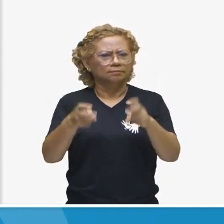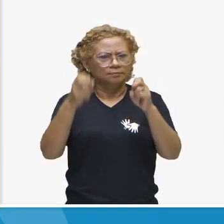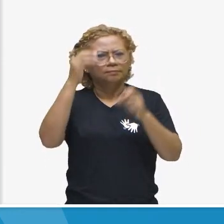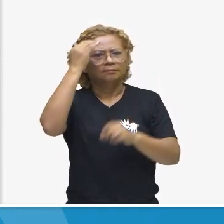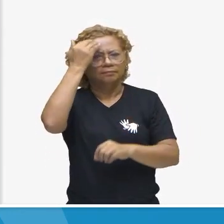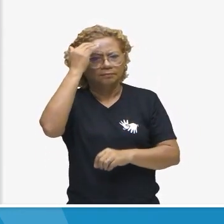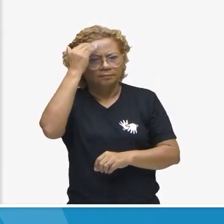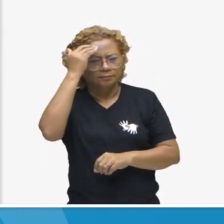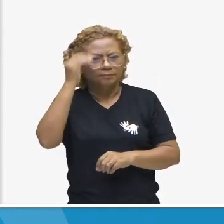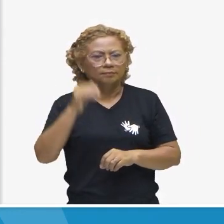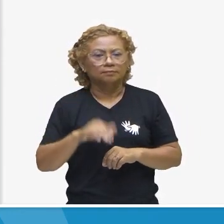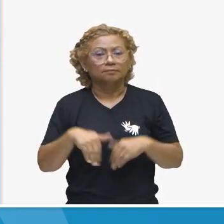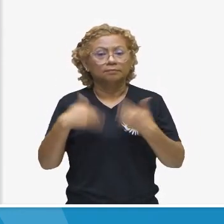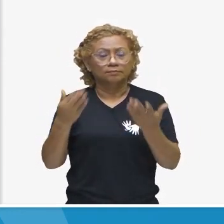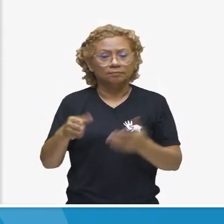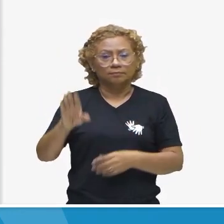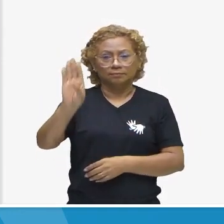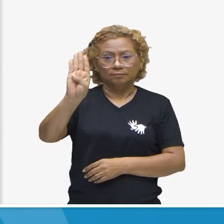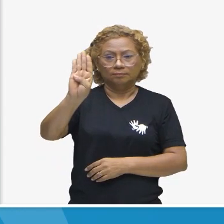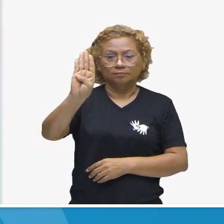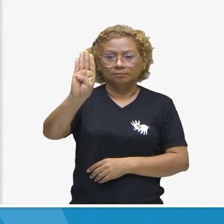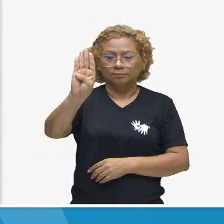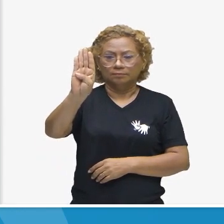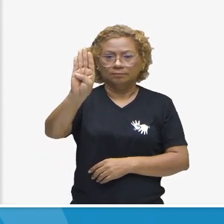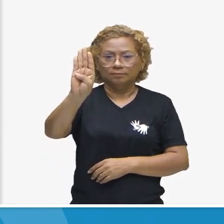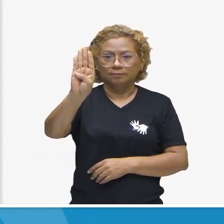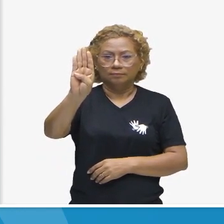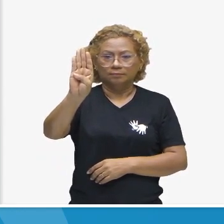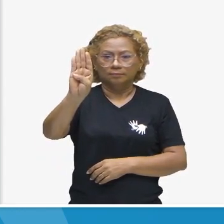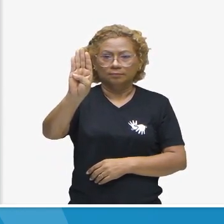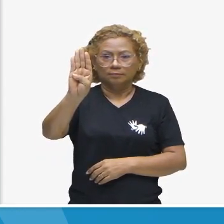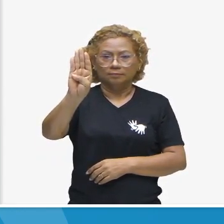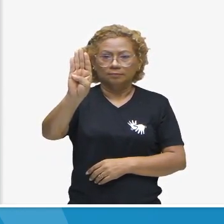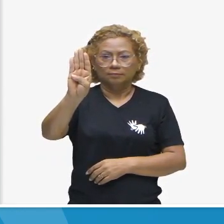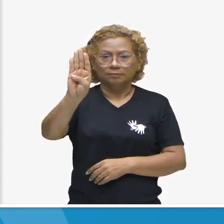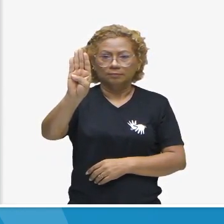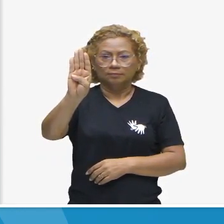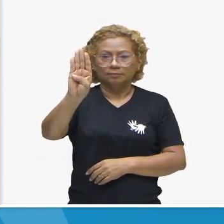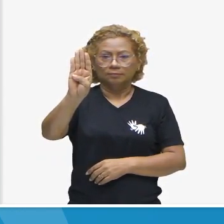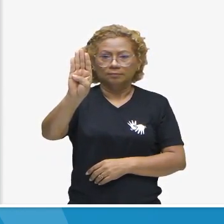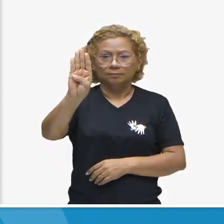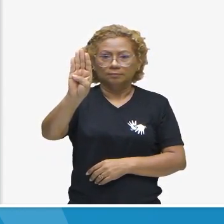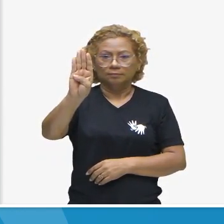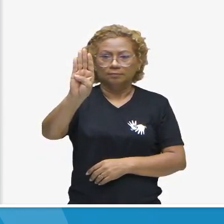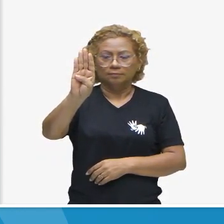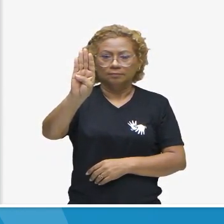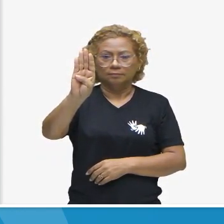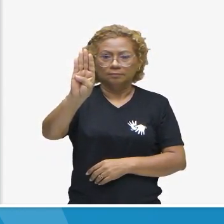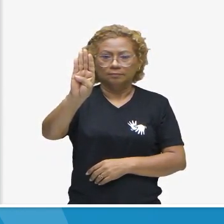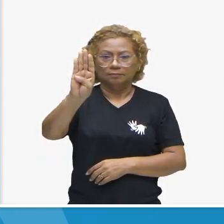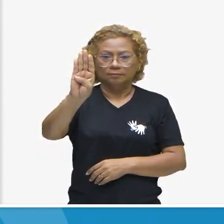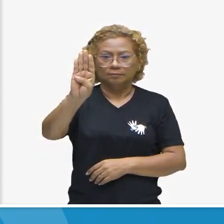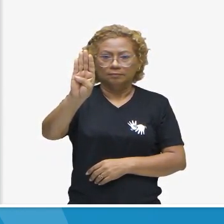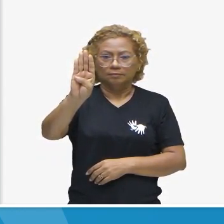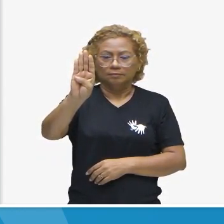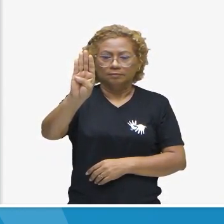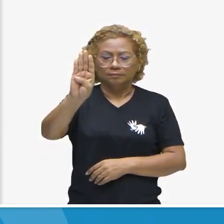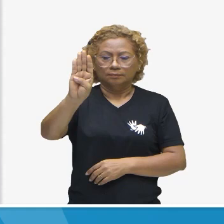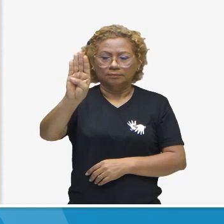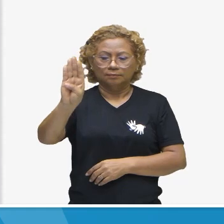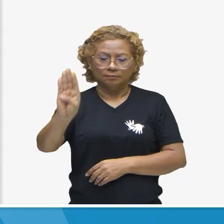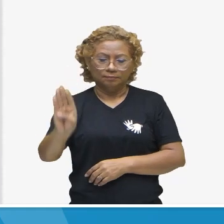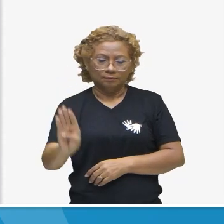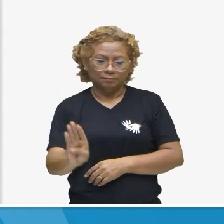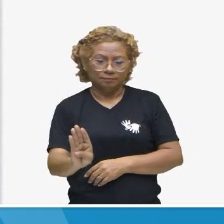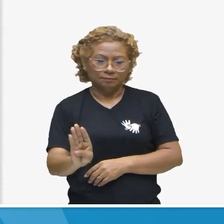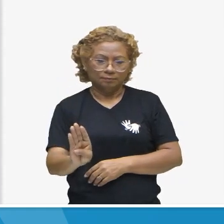entender que quando a pessoa que está no ponto B descer, ela vai fazer essa barriga aqui, ó, tá? A gangorra, ela vai fazer esse arco